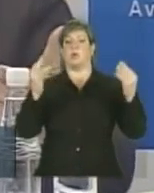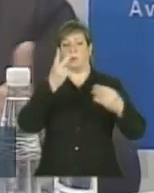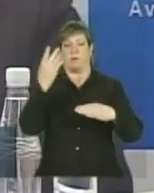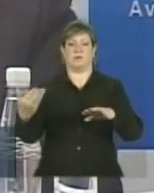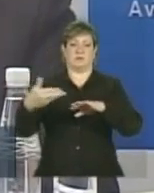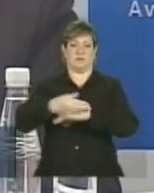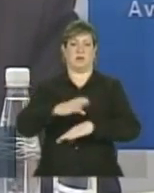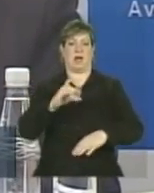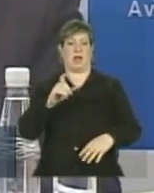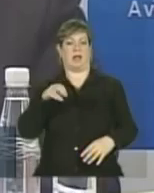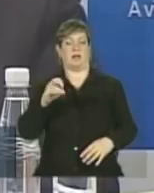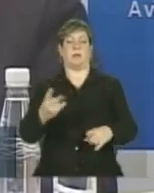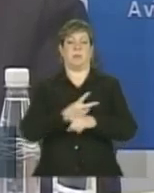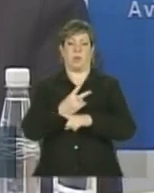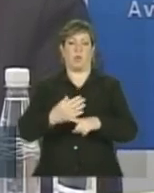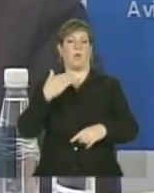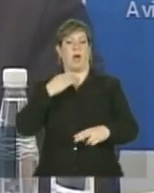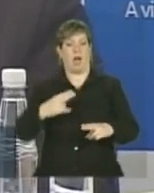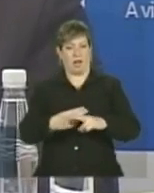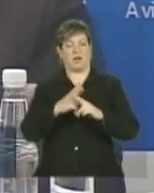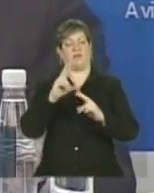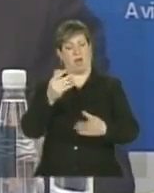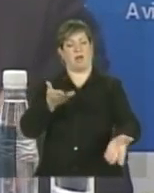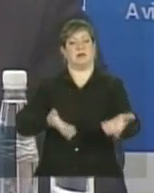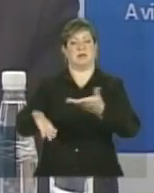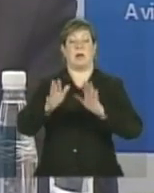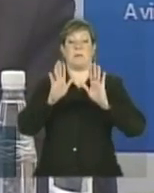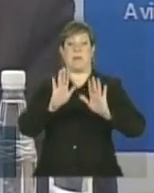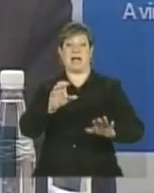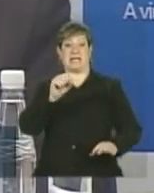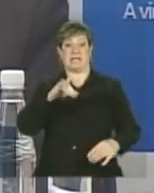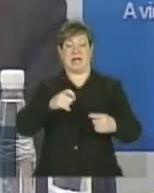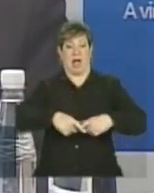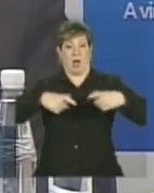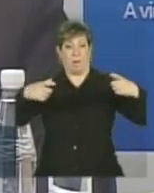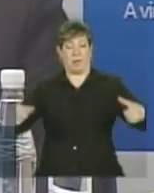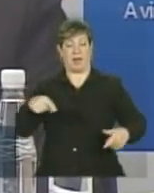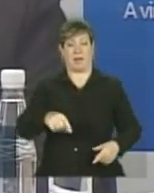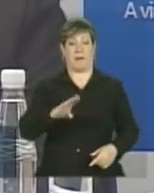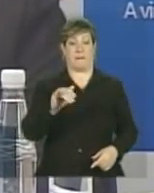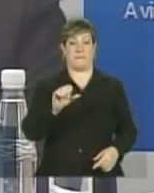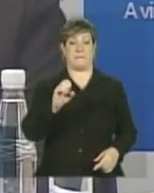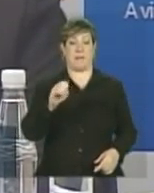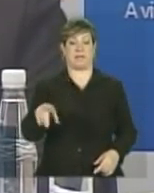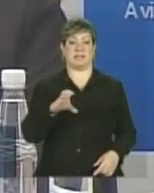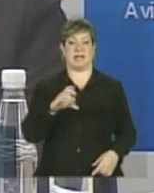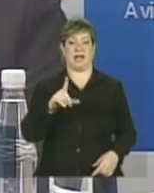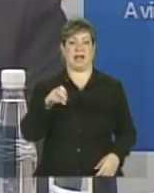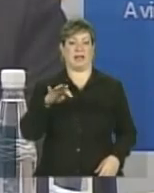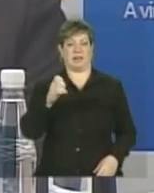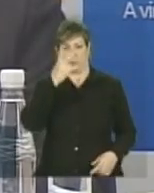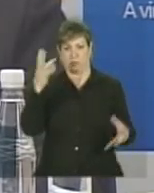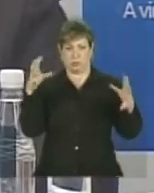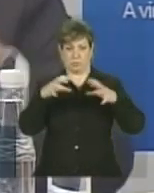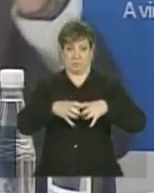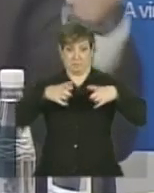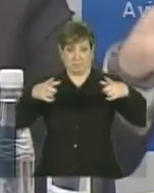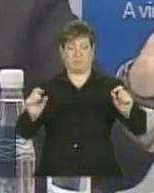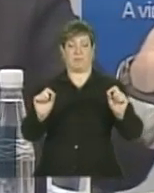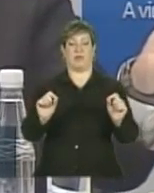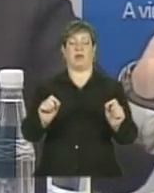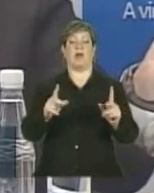vai ser atendido. Mas é importante que se aumentar essa base de clientes, se faça de uma maneira, por exemplo,